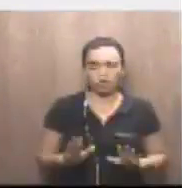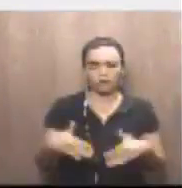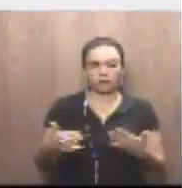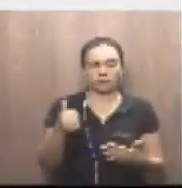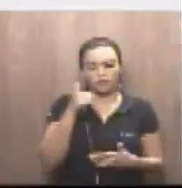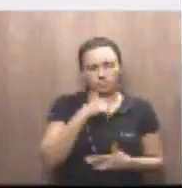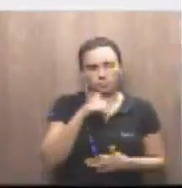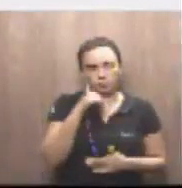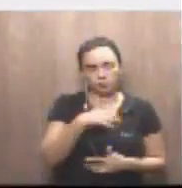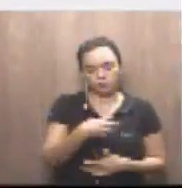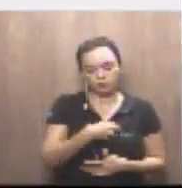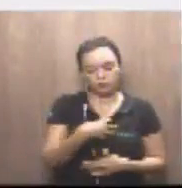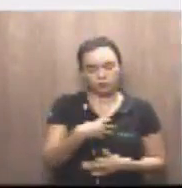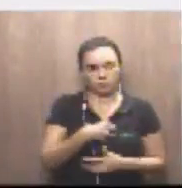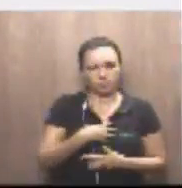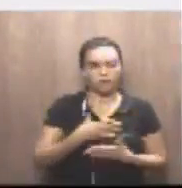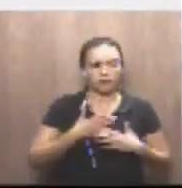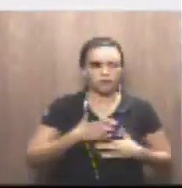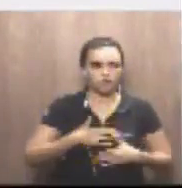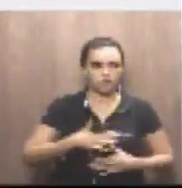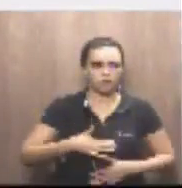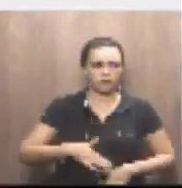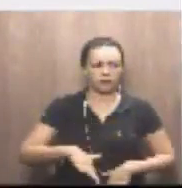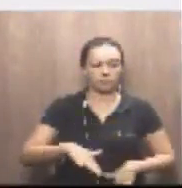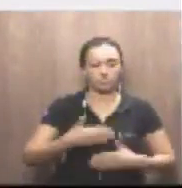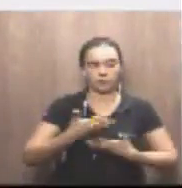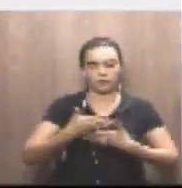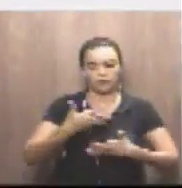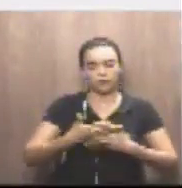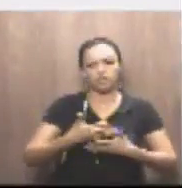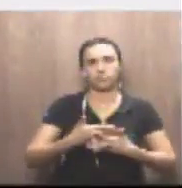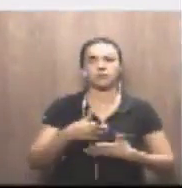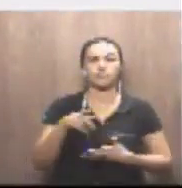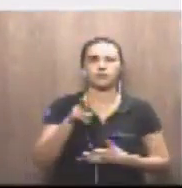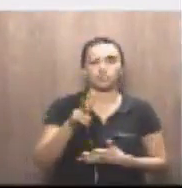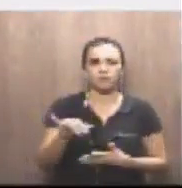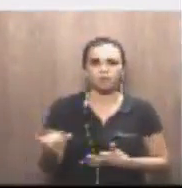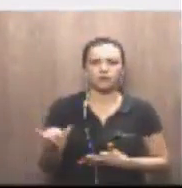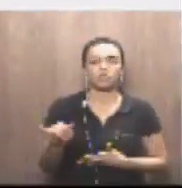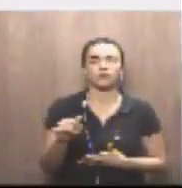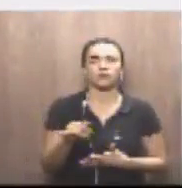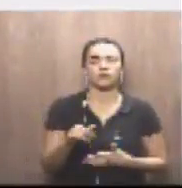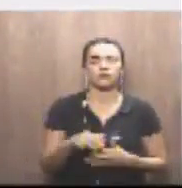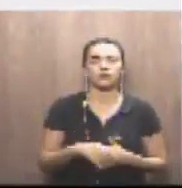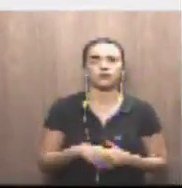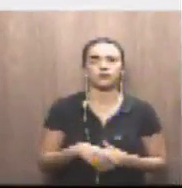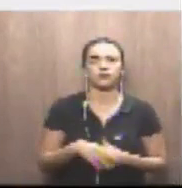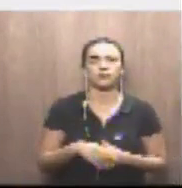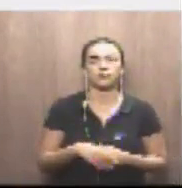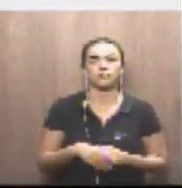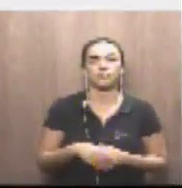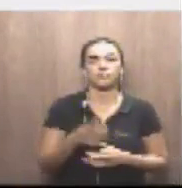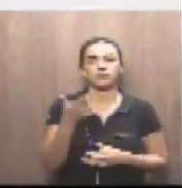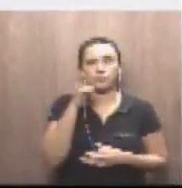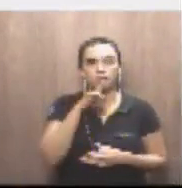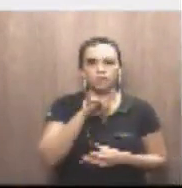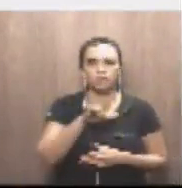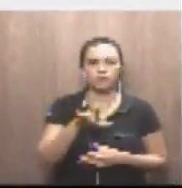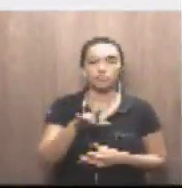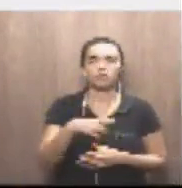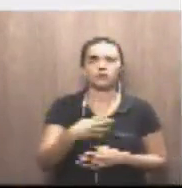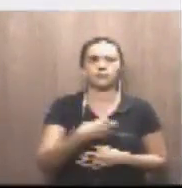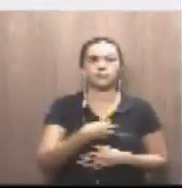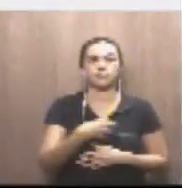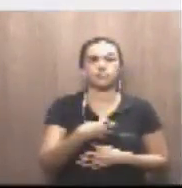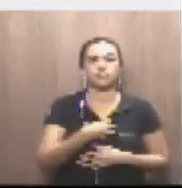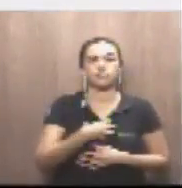mulher sente esta tranquilidade na sua fisiologia, ela vai. E com isso ela proporciona um bem-estar